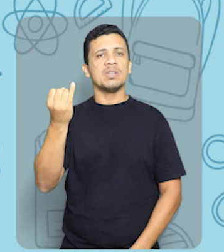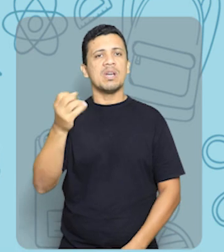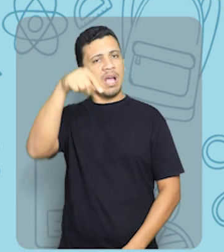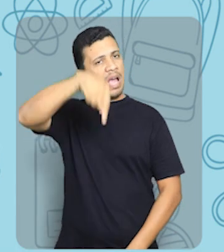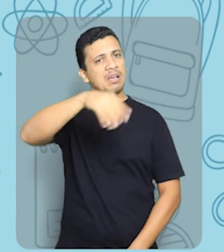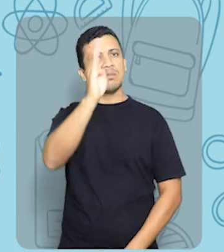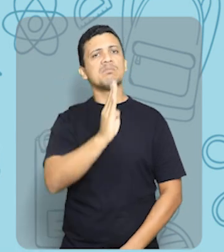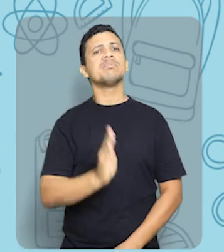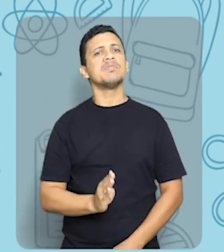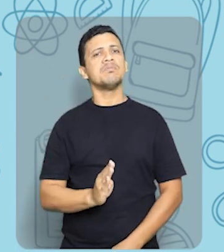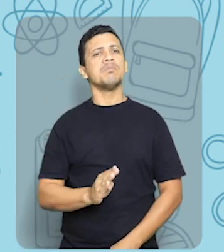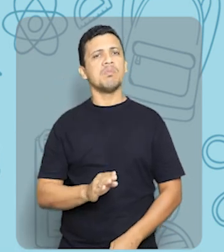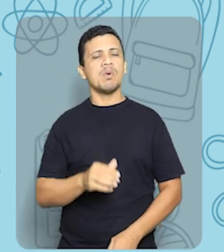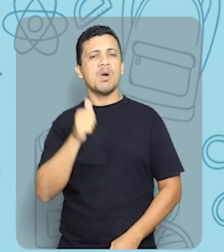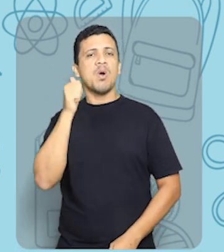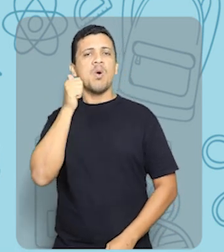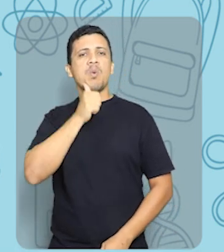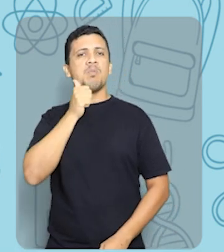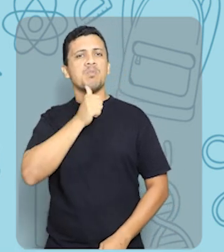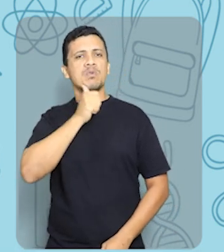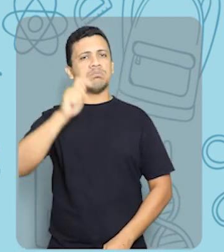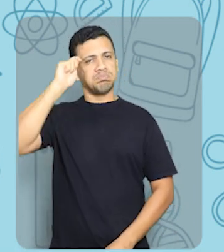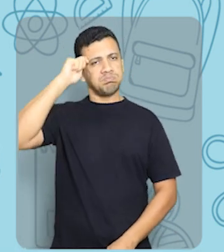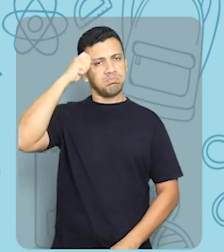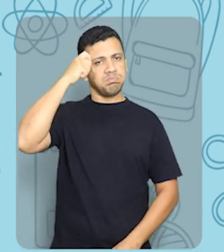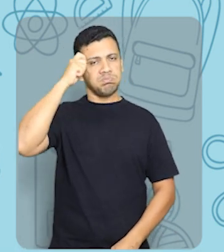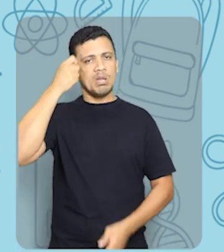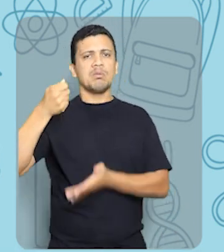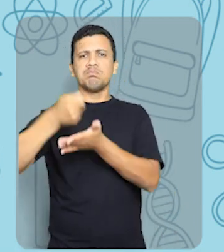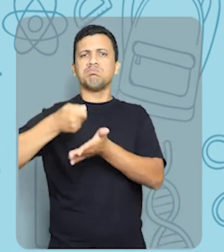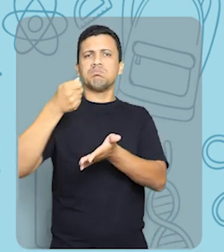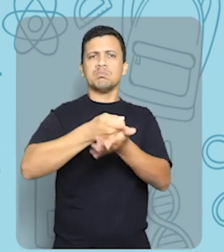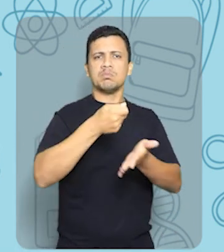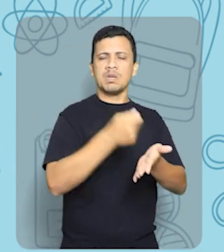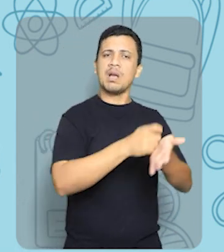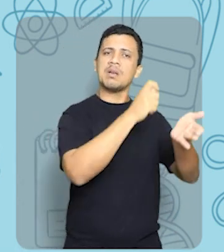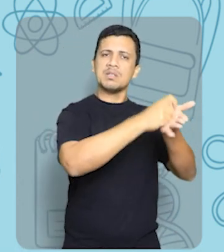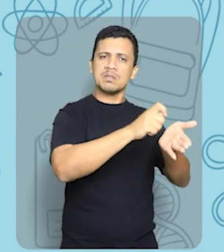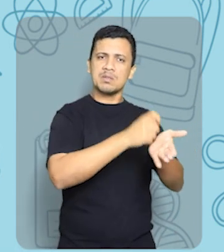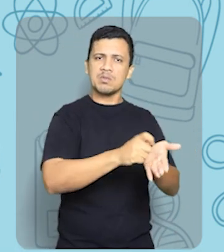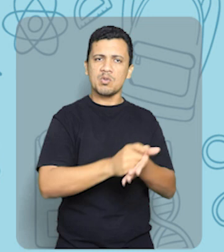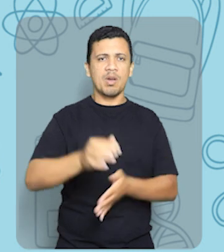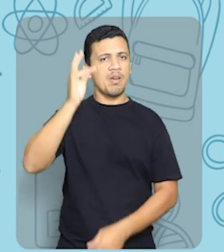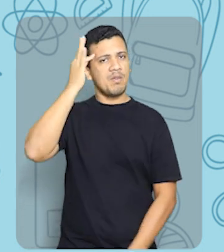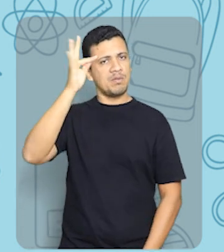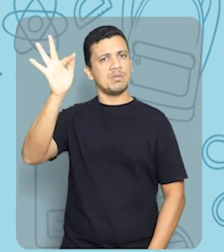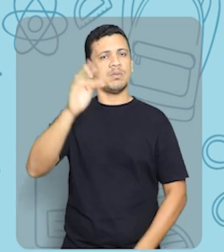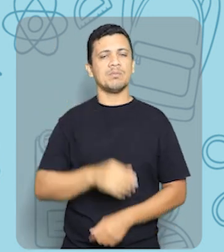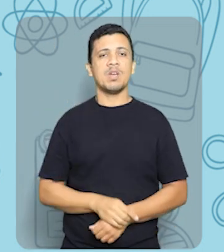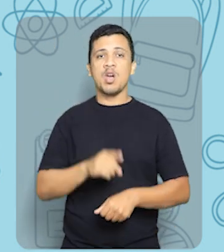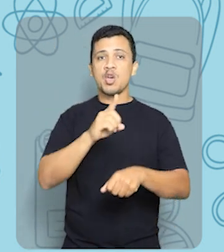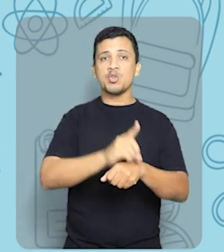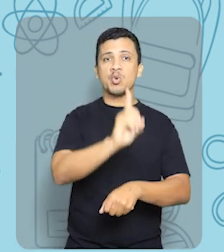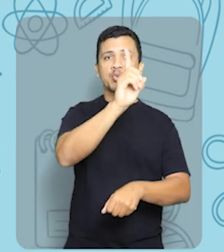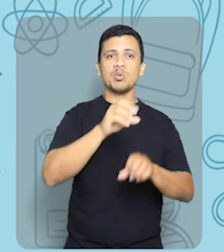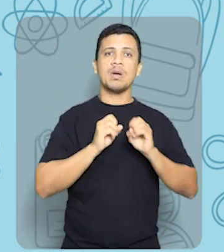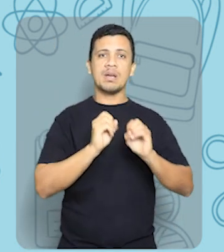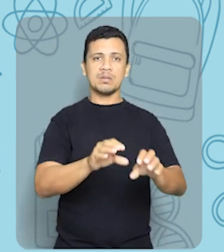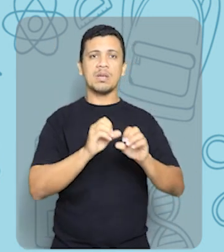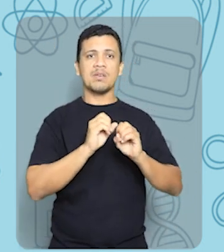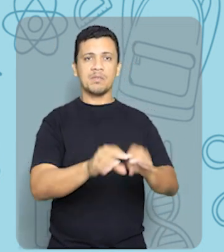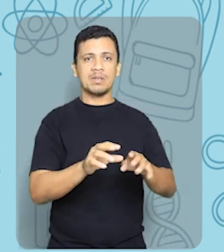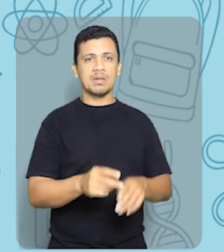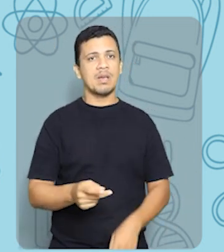em feminismo negro. Ela é escritora, filósofa e ativista. Doutora em Educação pela Universidade de